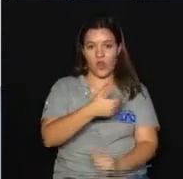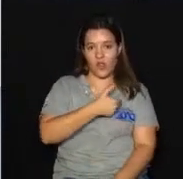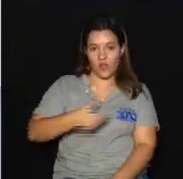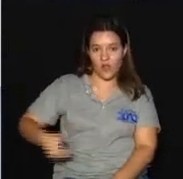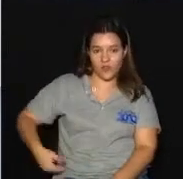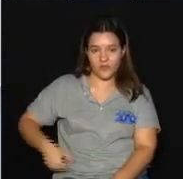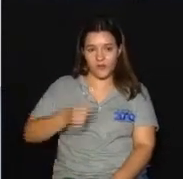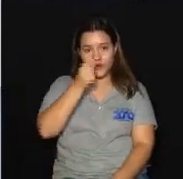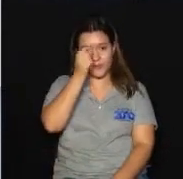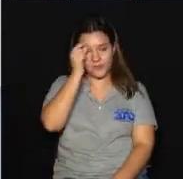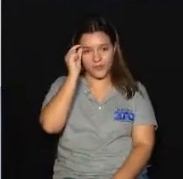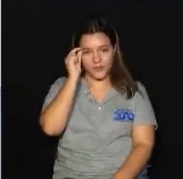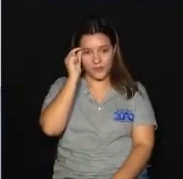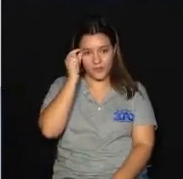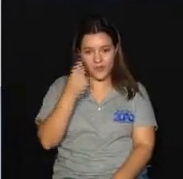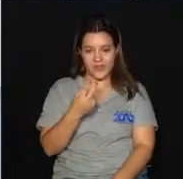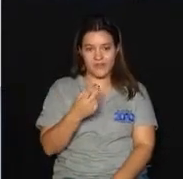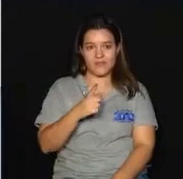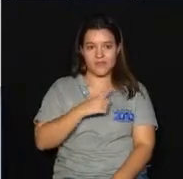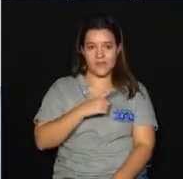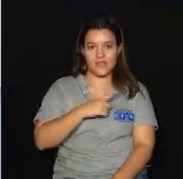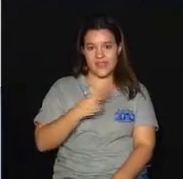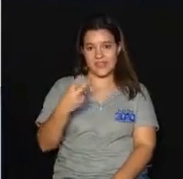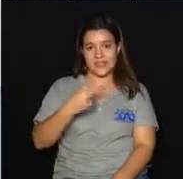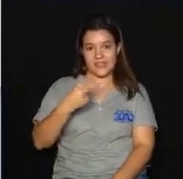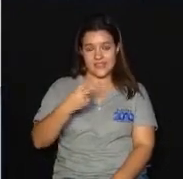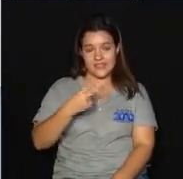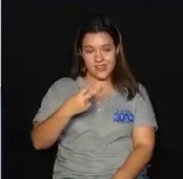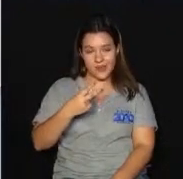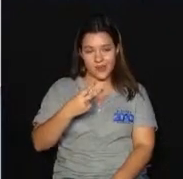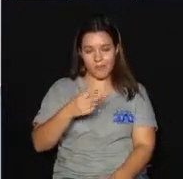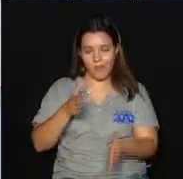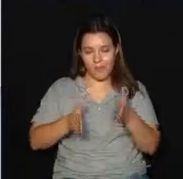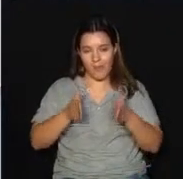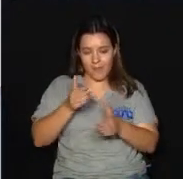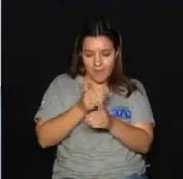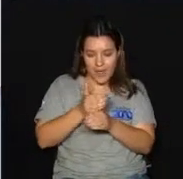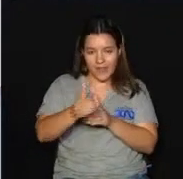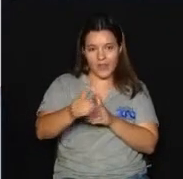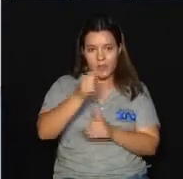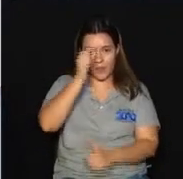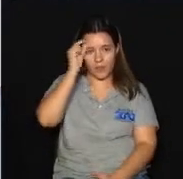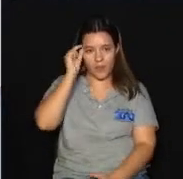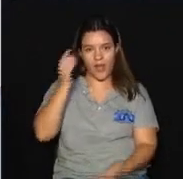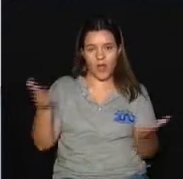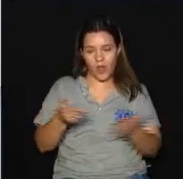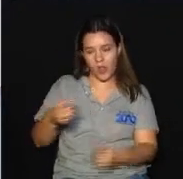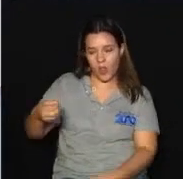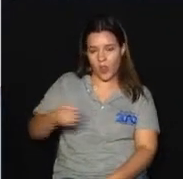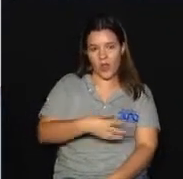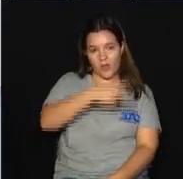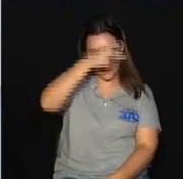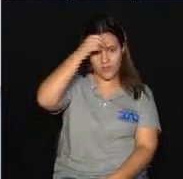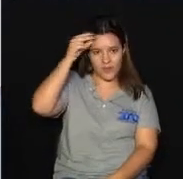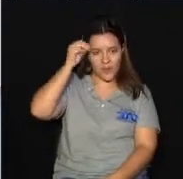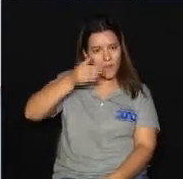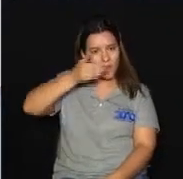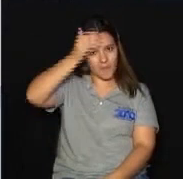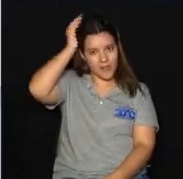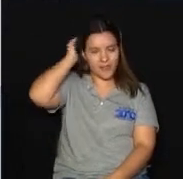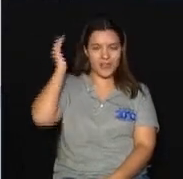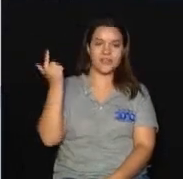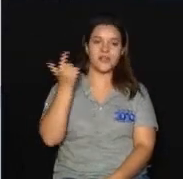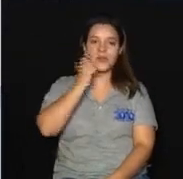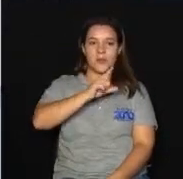Jonas Donizete neste segundo mandato e ele agora é o chefe do executivo. Dário Saad